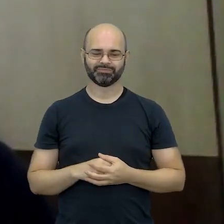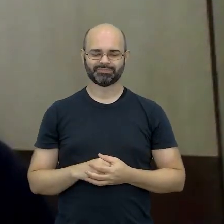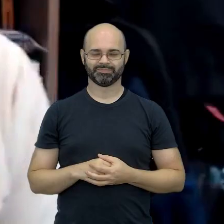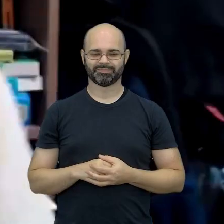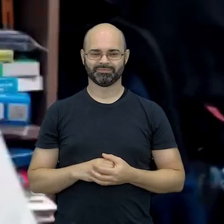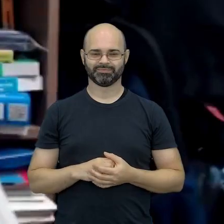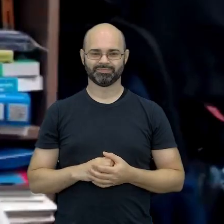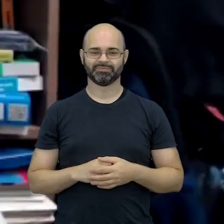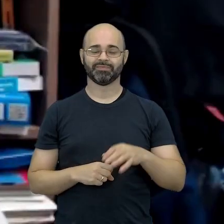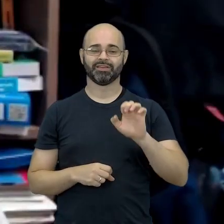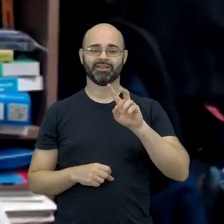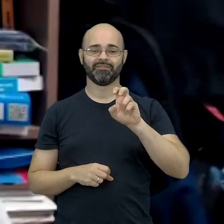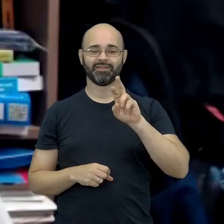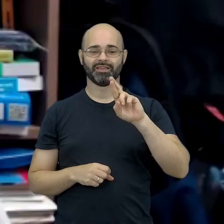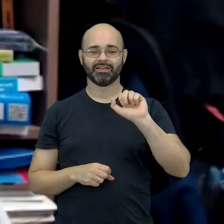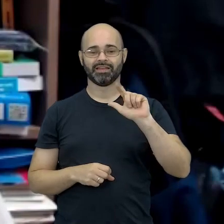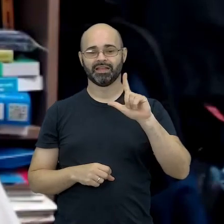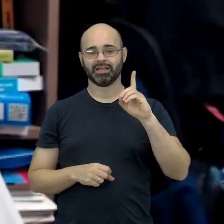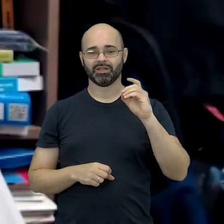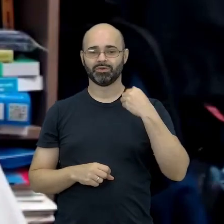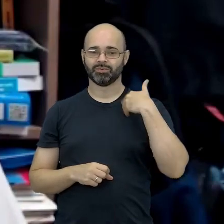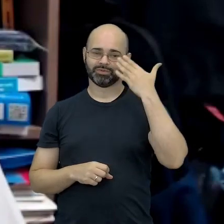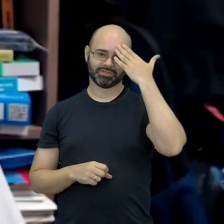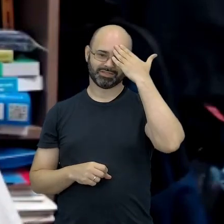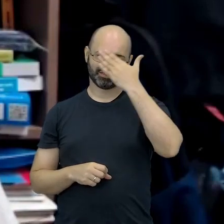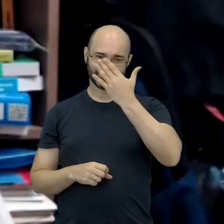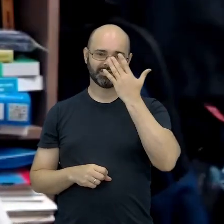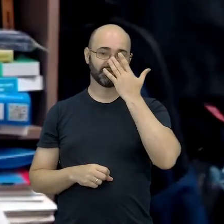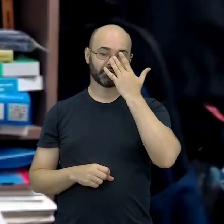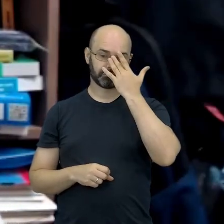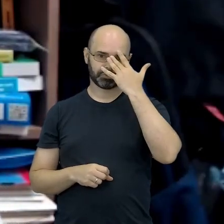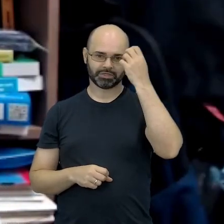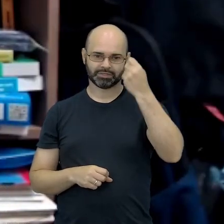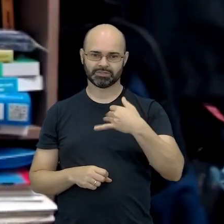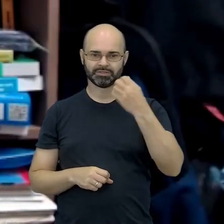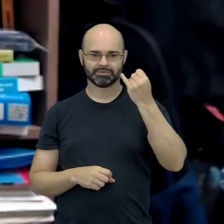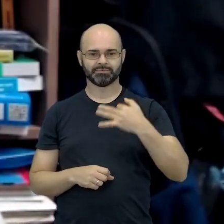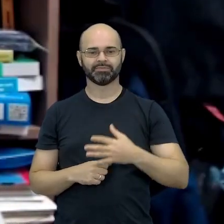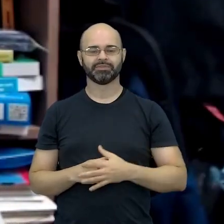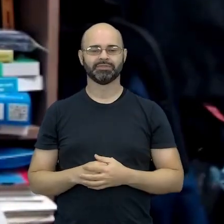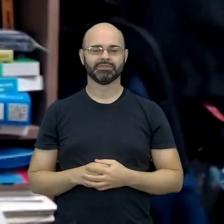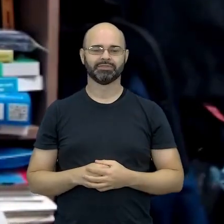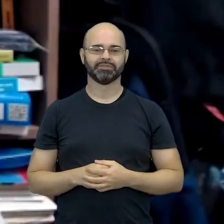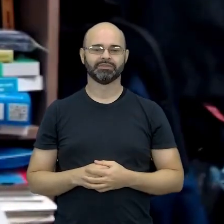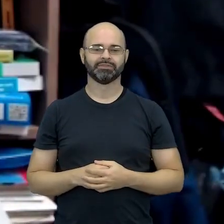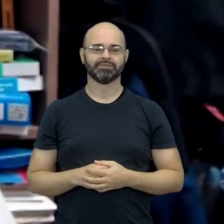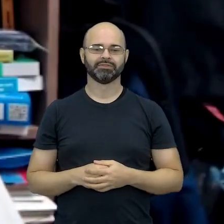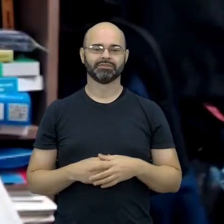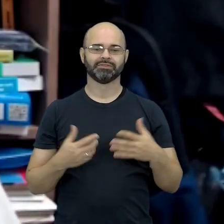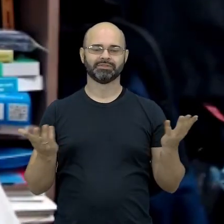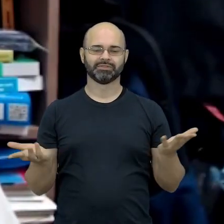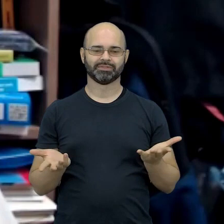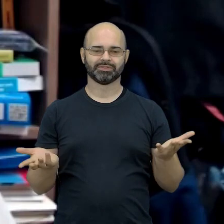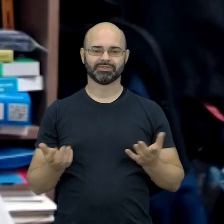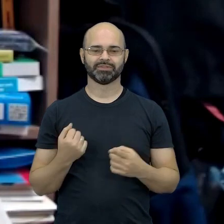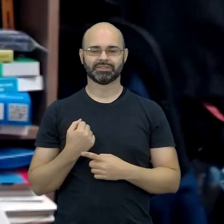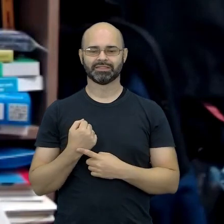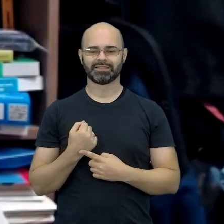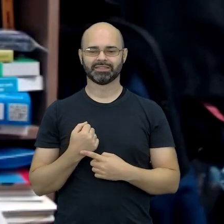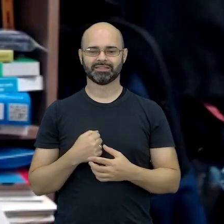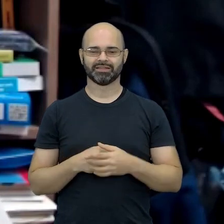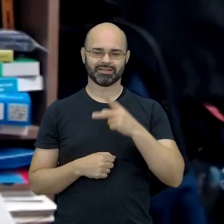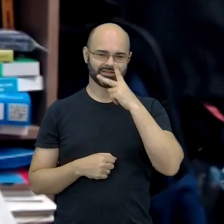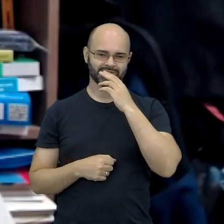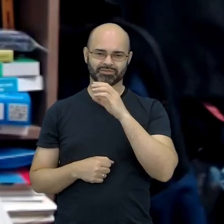Oi, Everaldo, agradecido aí pelas explicações e nesse momento, né, eu acho que a